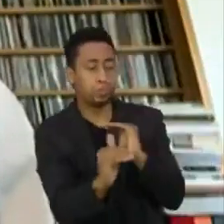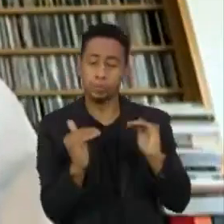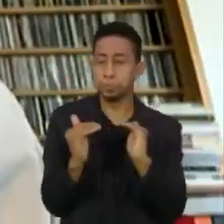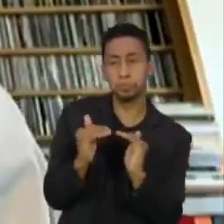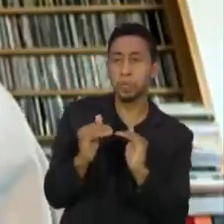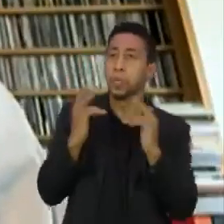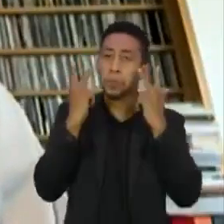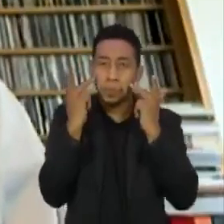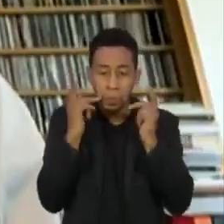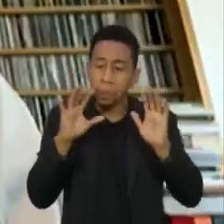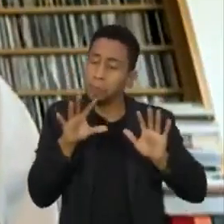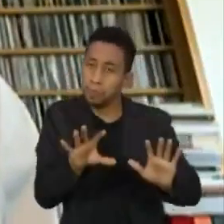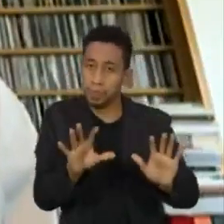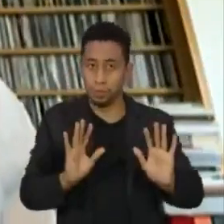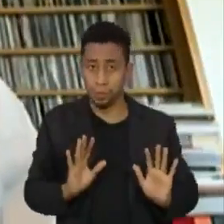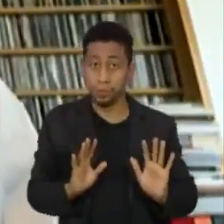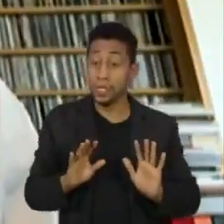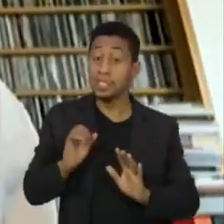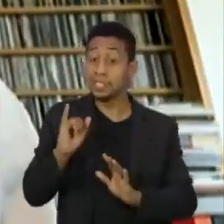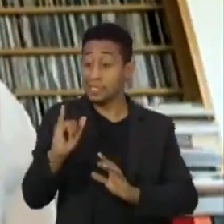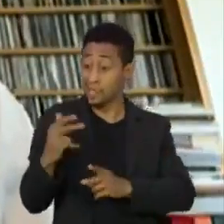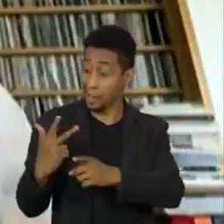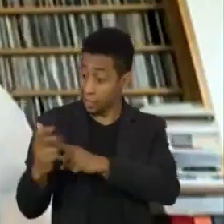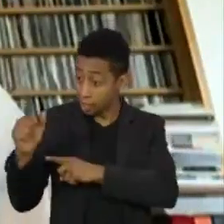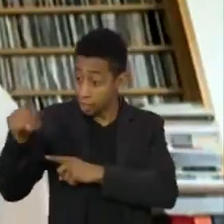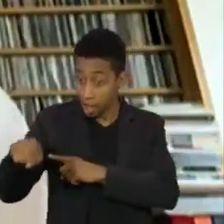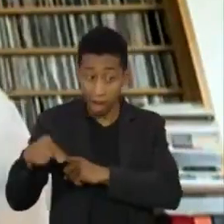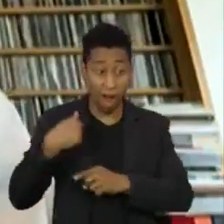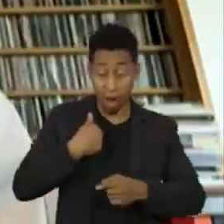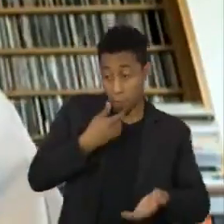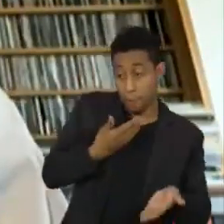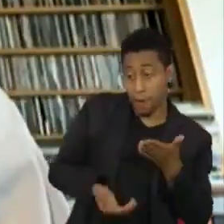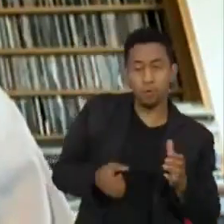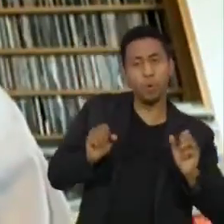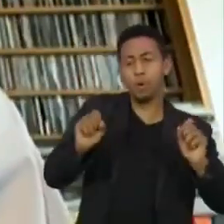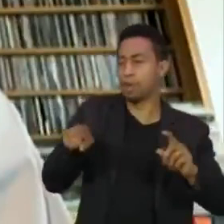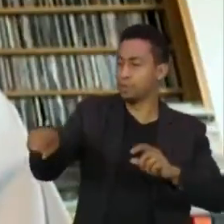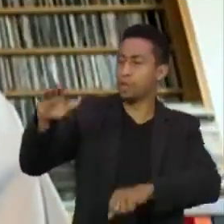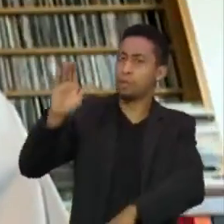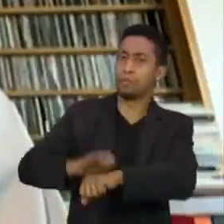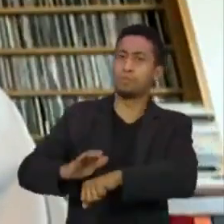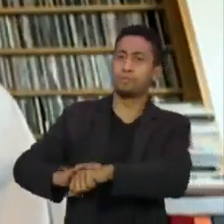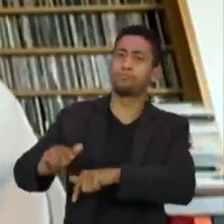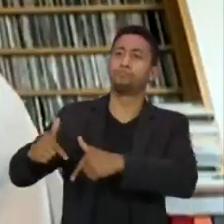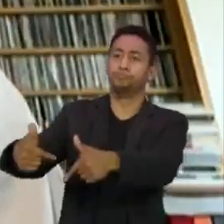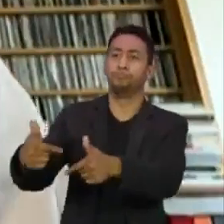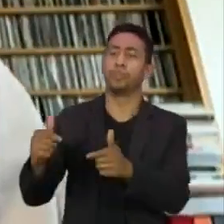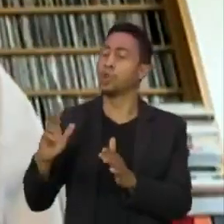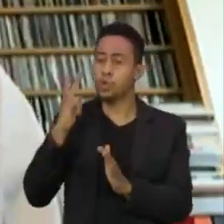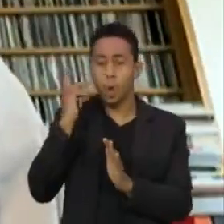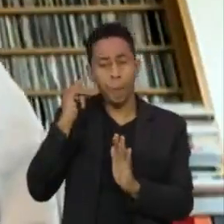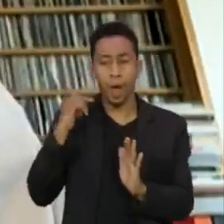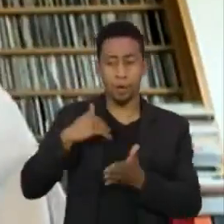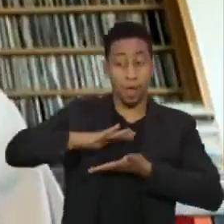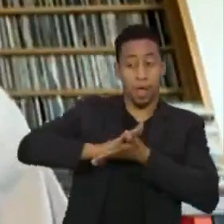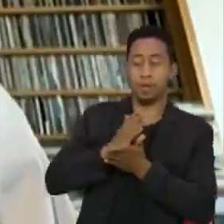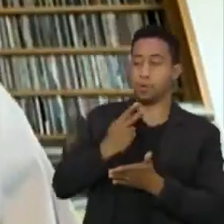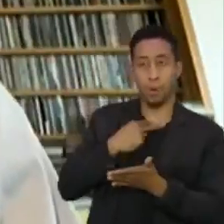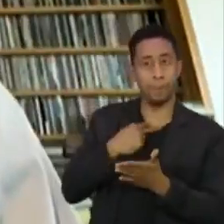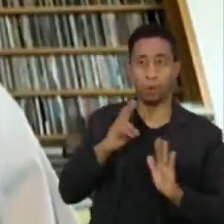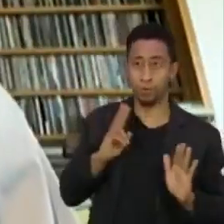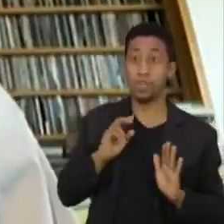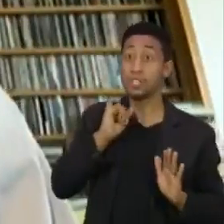e, eventualmente, esse adversário ganha. E aquele que ganha se compromete a não me eliminar. E eu, se ganhar,